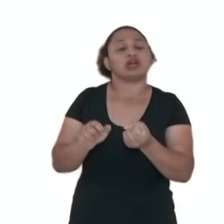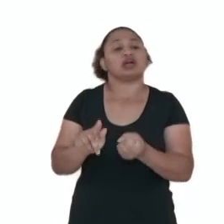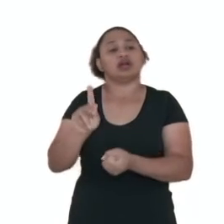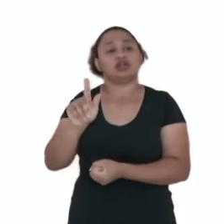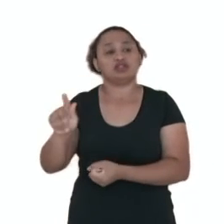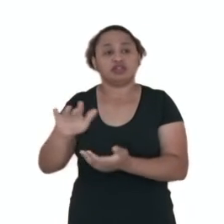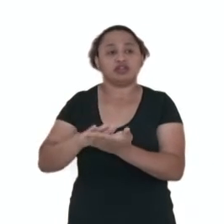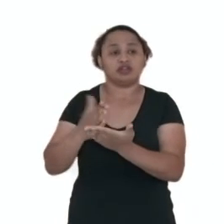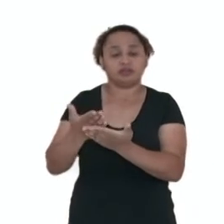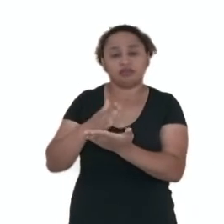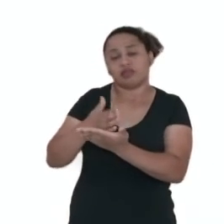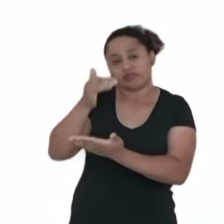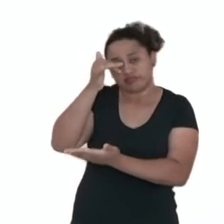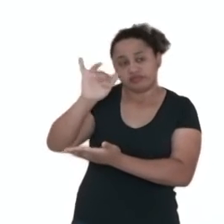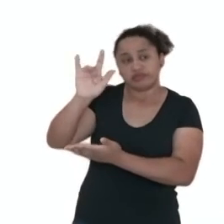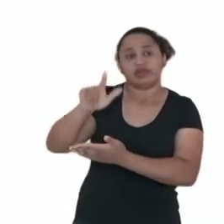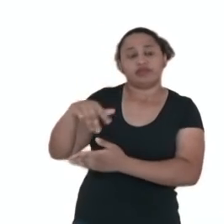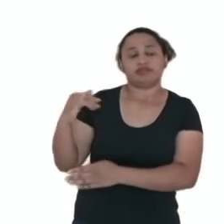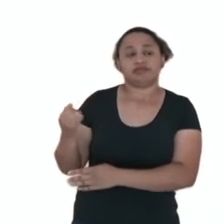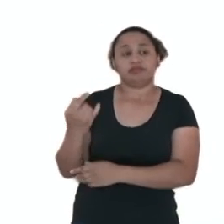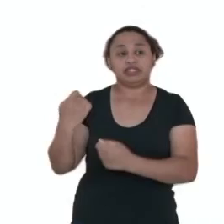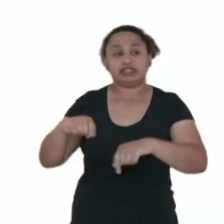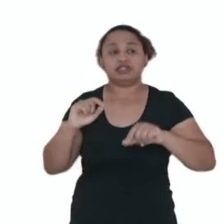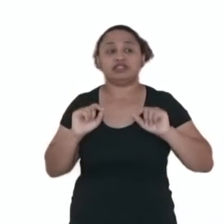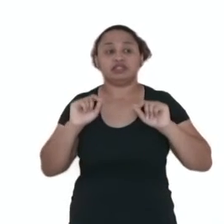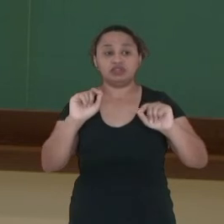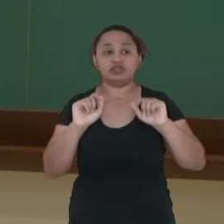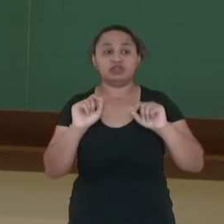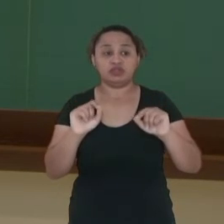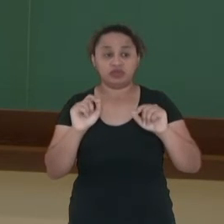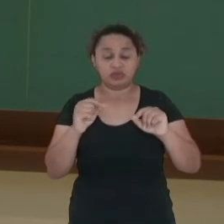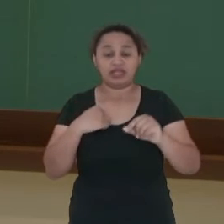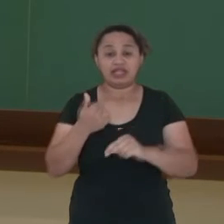acordo com o infográfico, necessita-se de